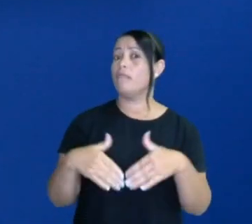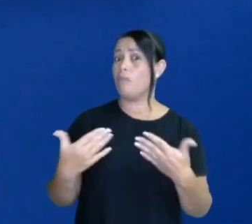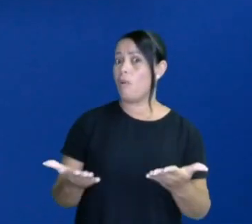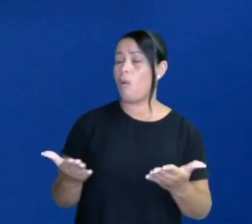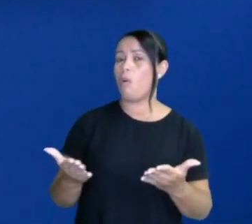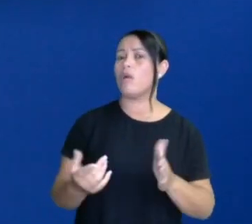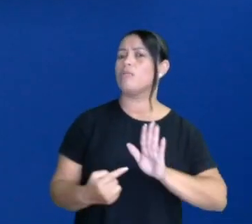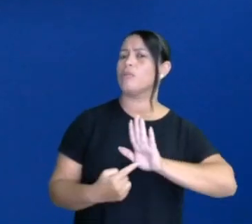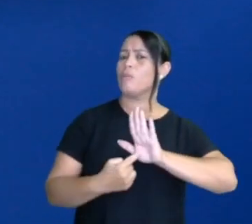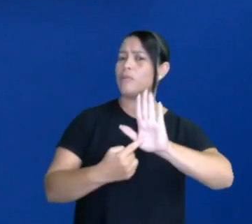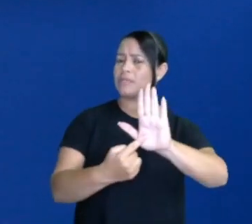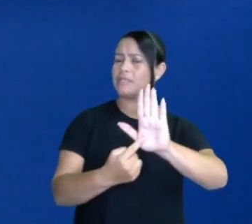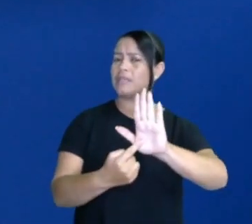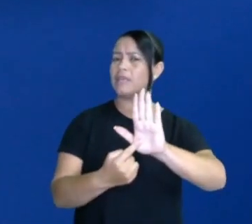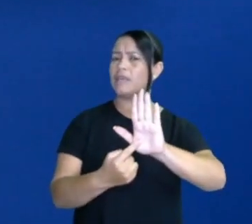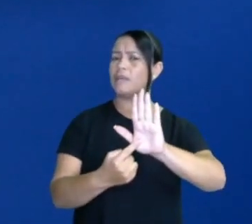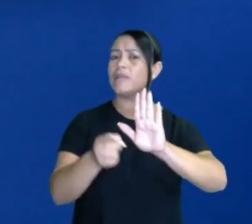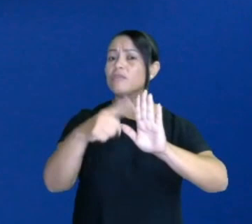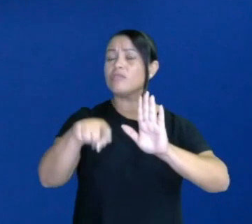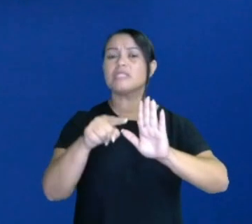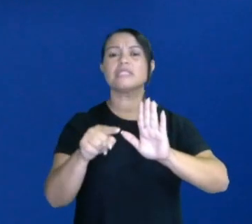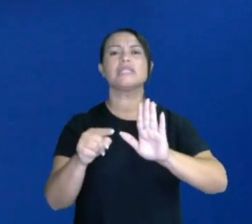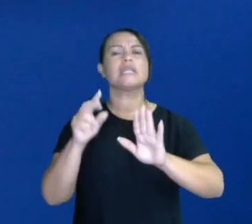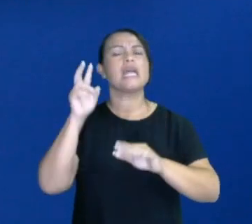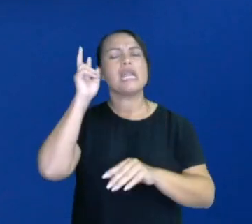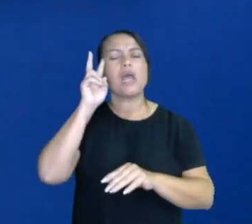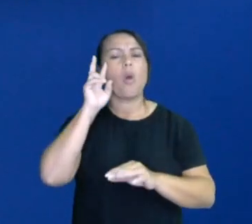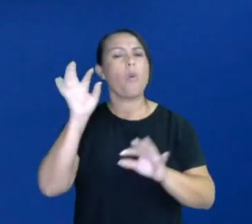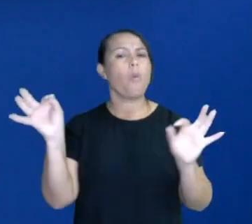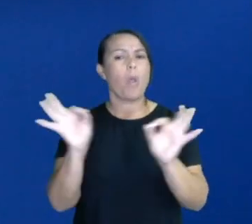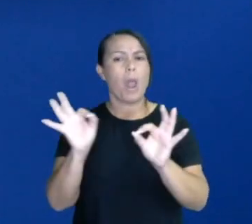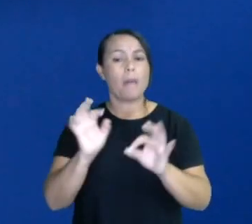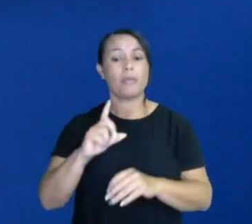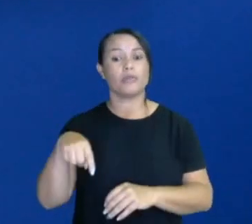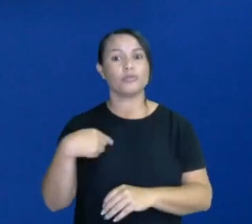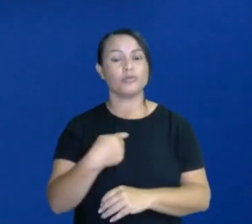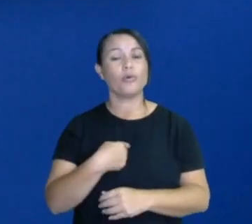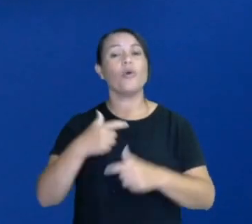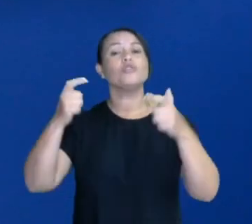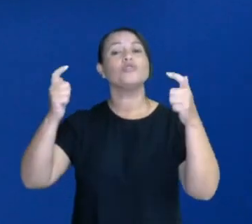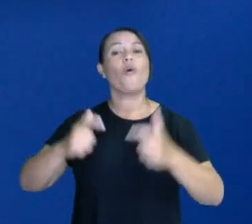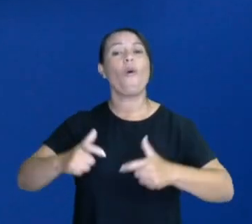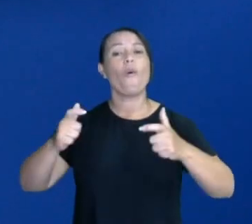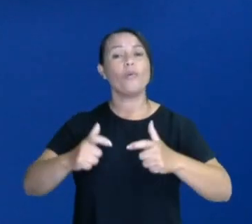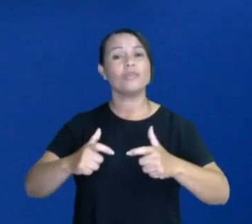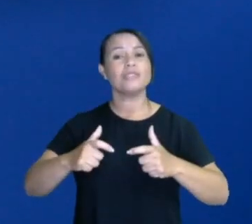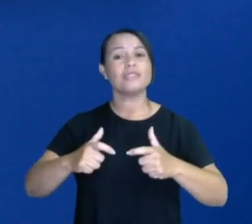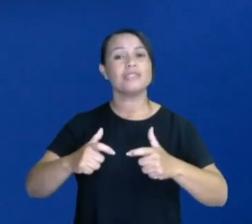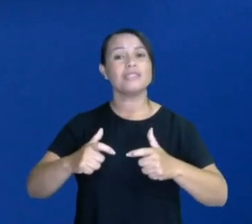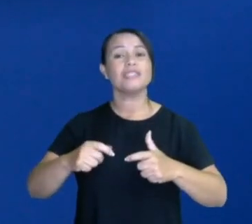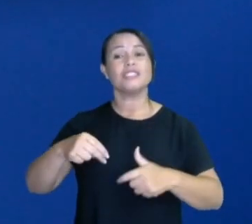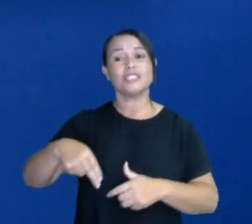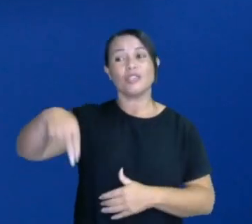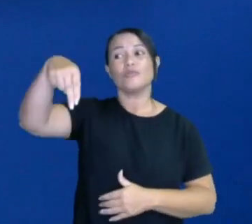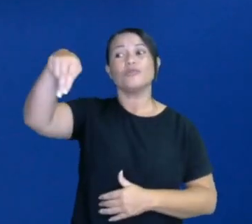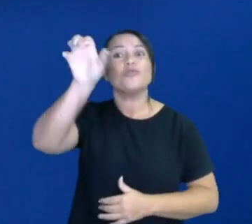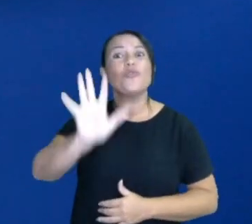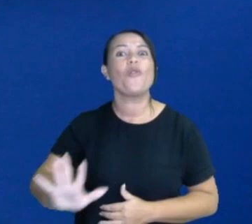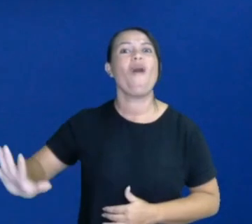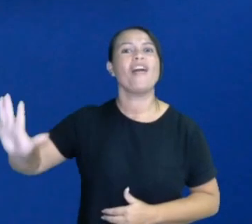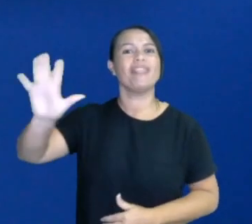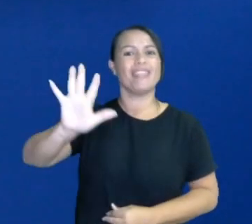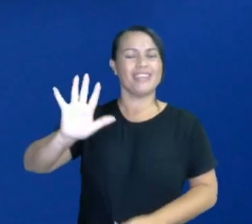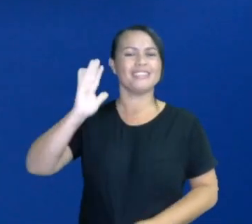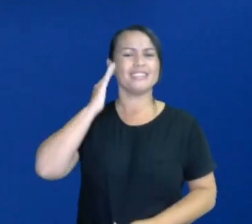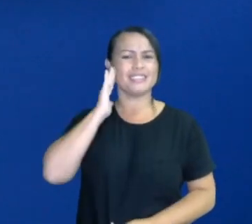eu coloquei aqui, para quem não conseguiu lembrar, nós estamos localizados na região nordeste,